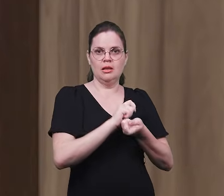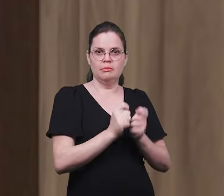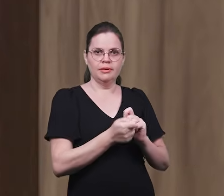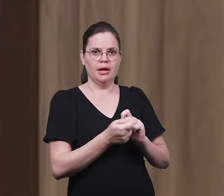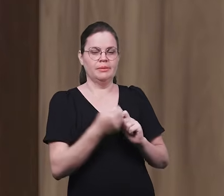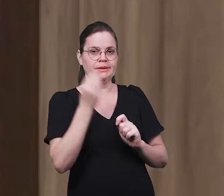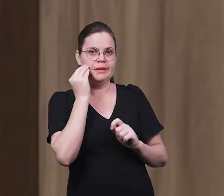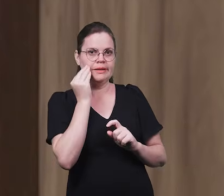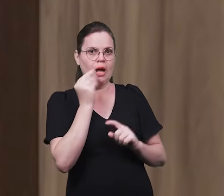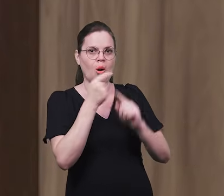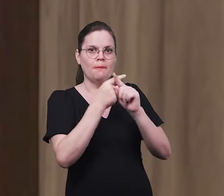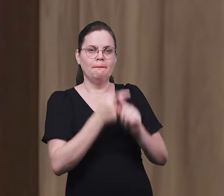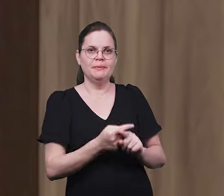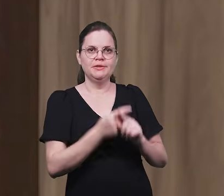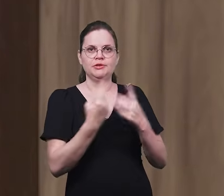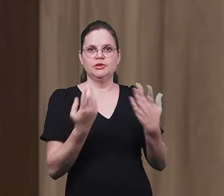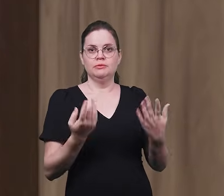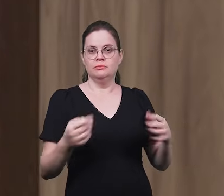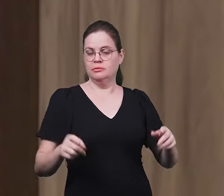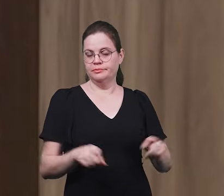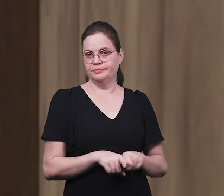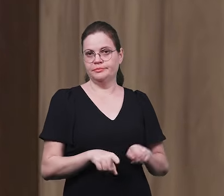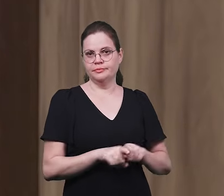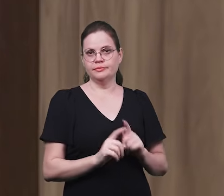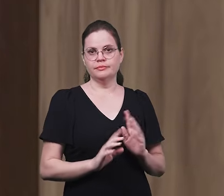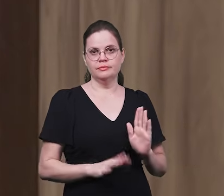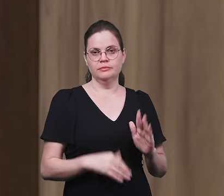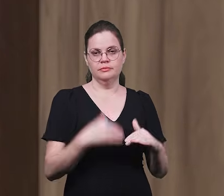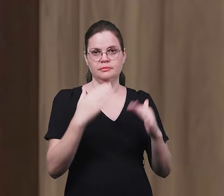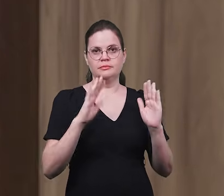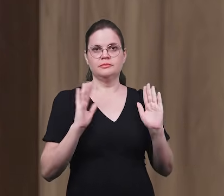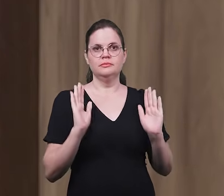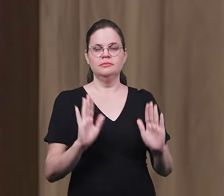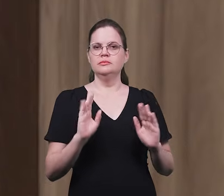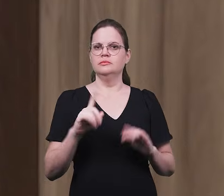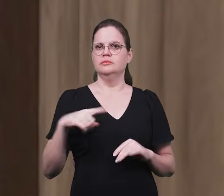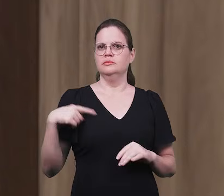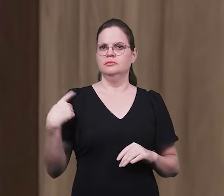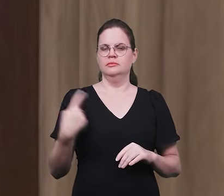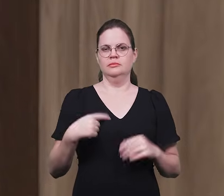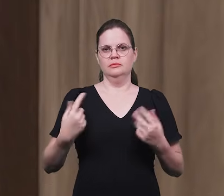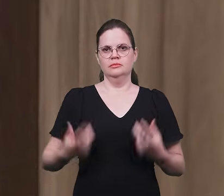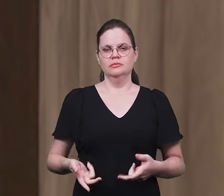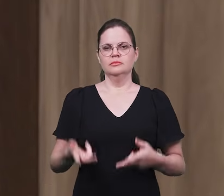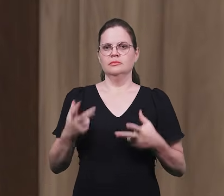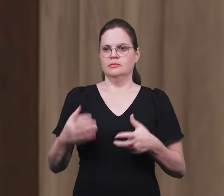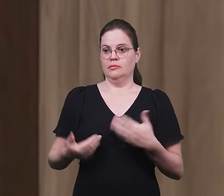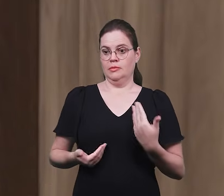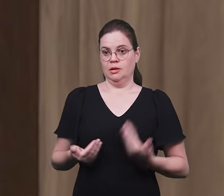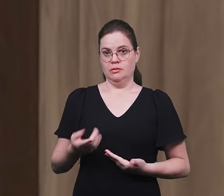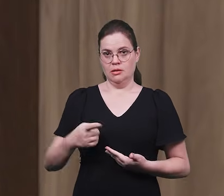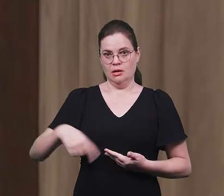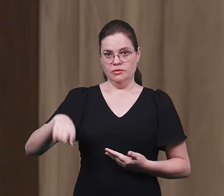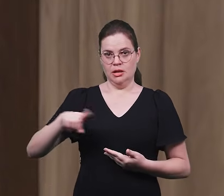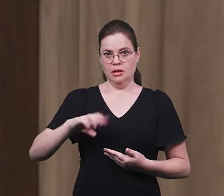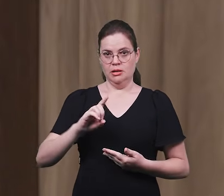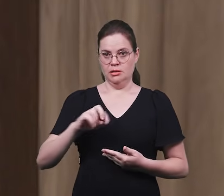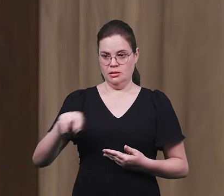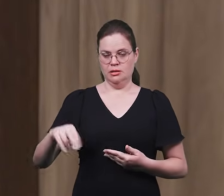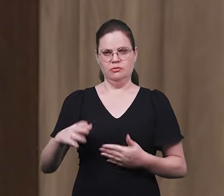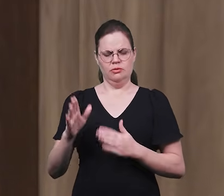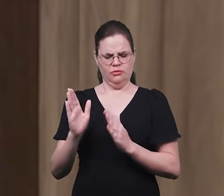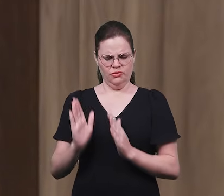adaptar para até em termos de competitividade, até em termos de crescimento. Mas nós observamos que os jovens